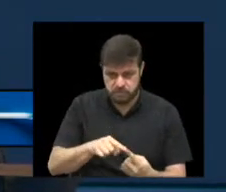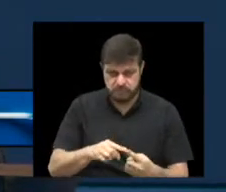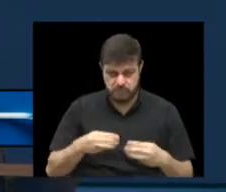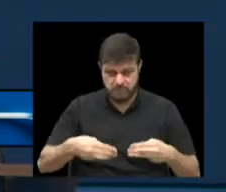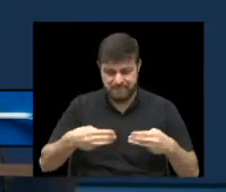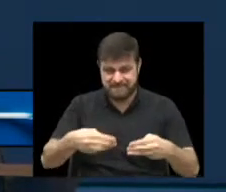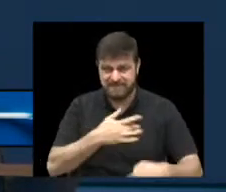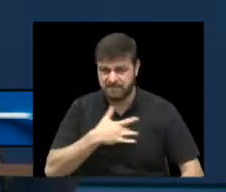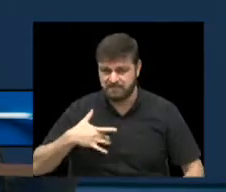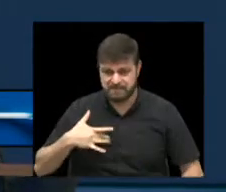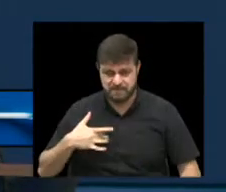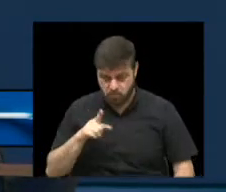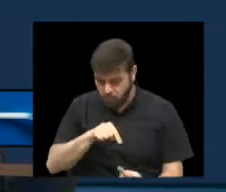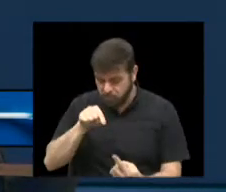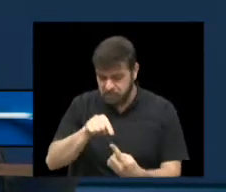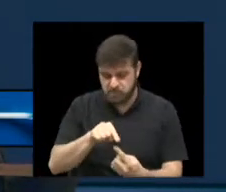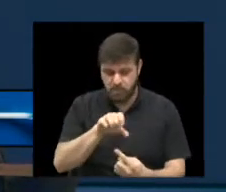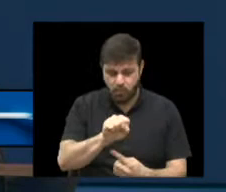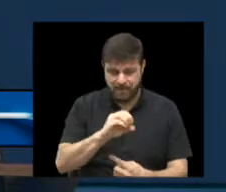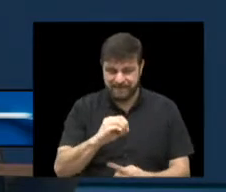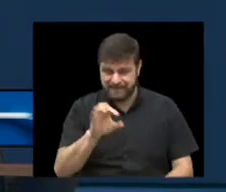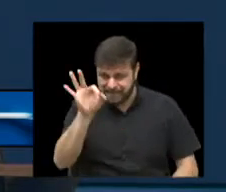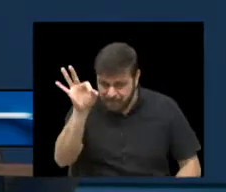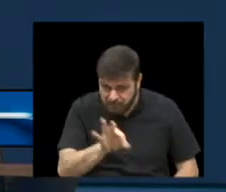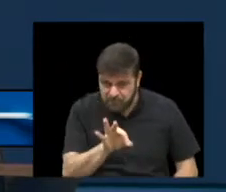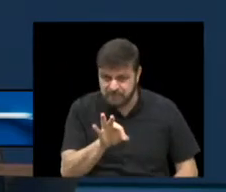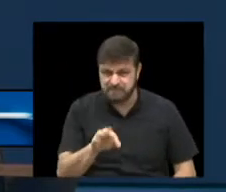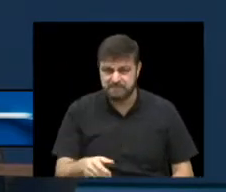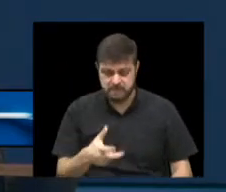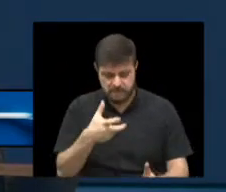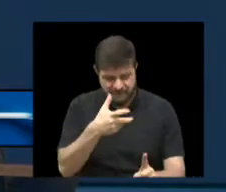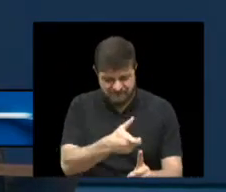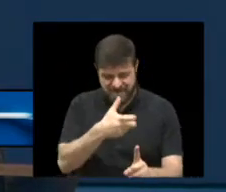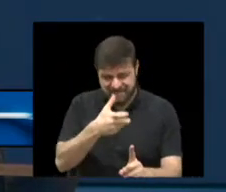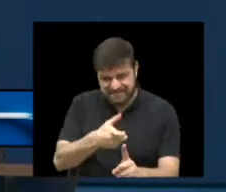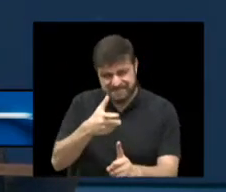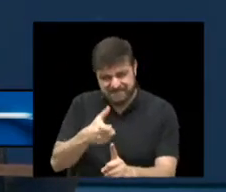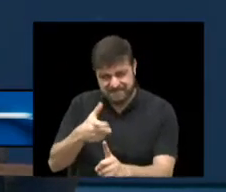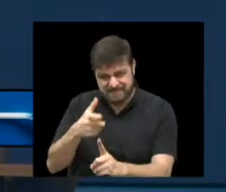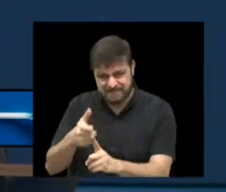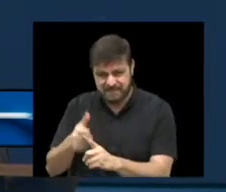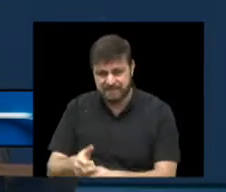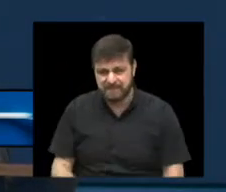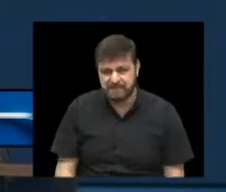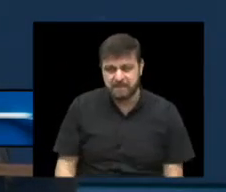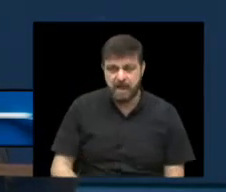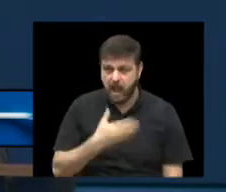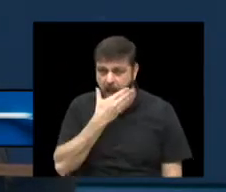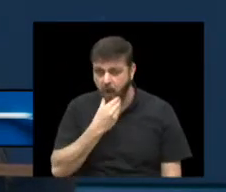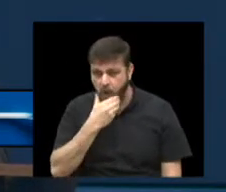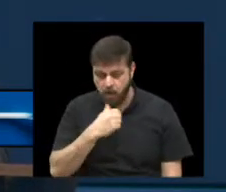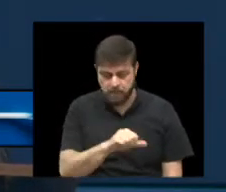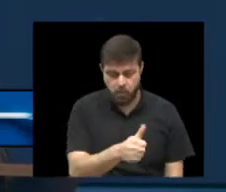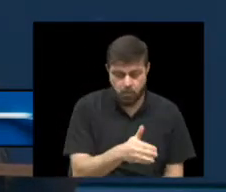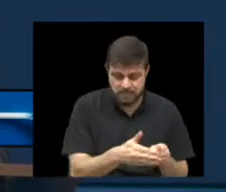vacinar 80% dos 7,1 milhões de meninos de 11 a 15 anos